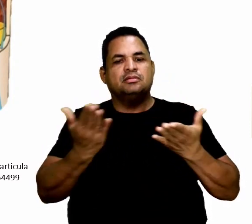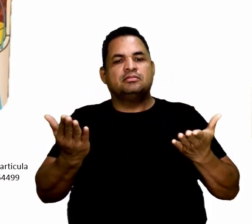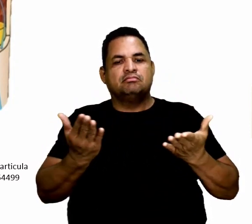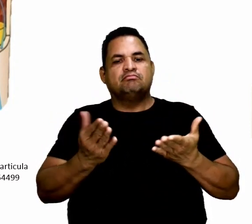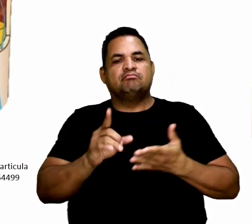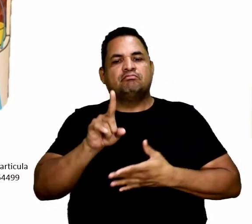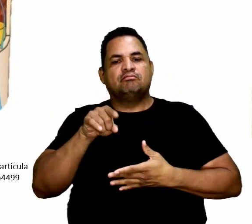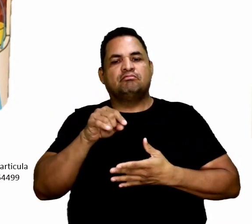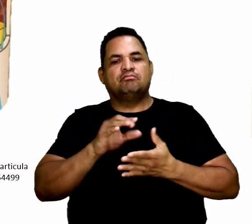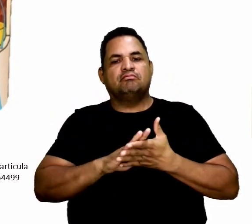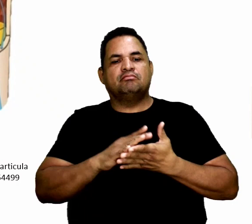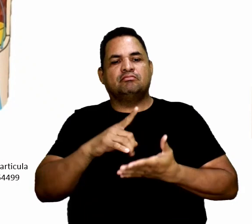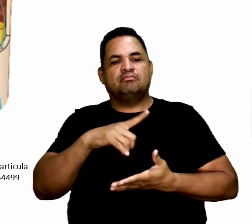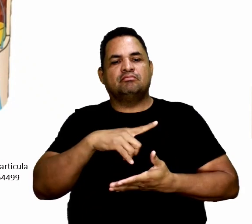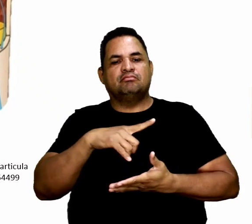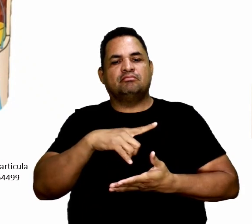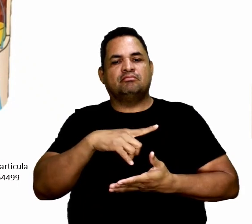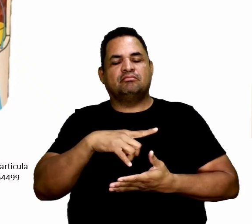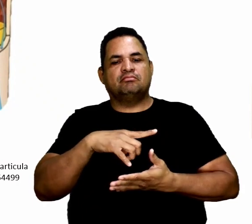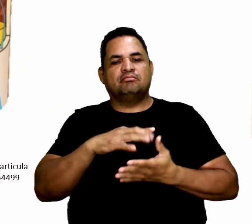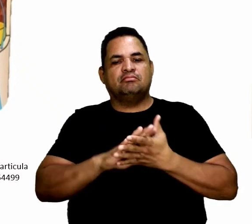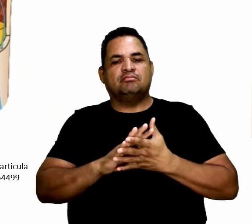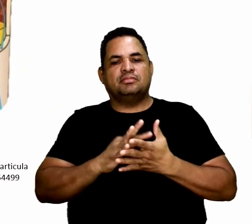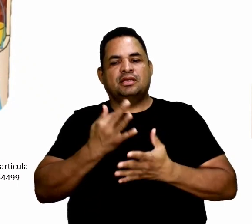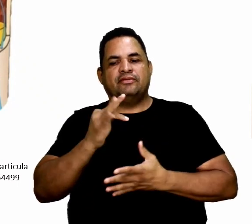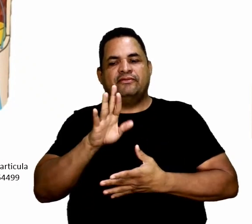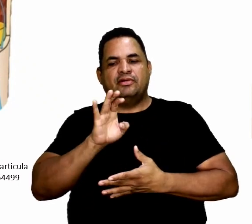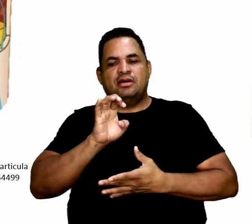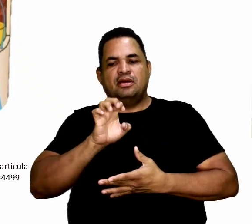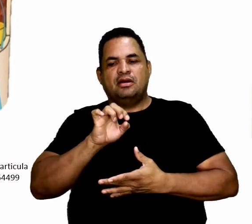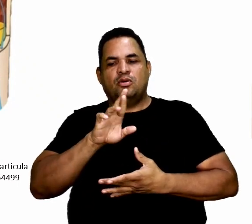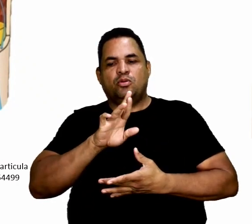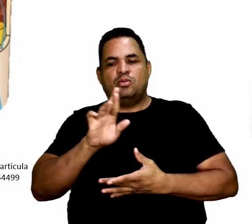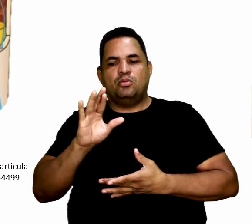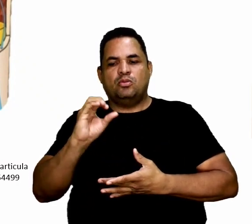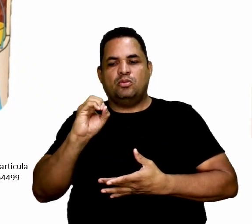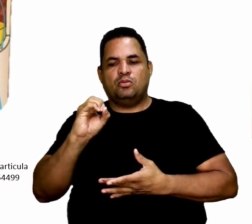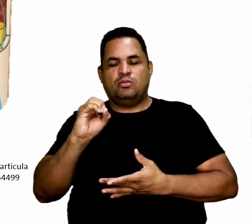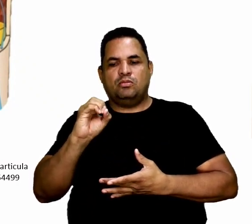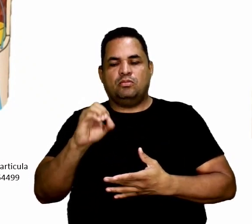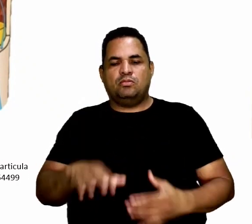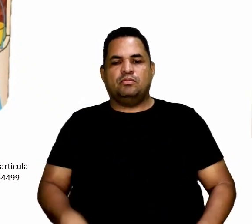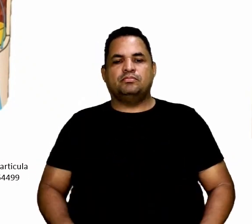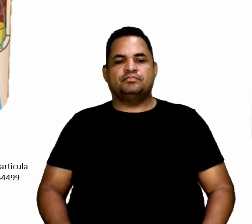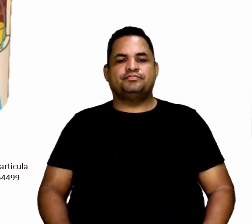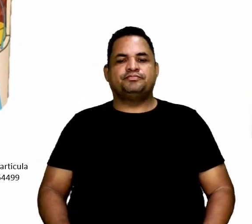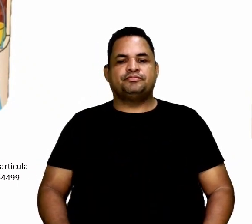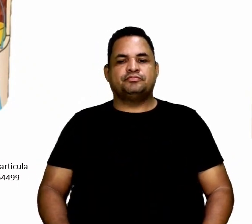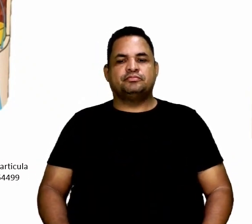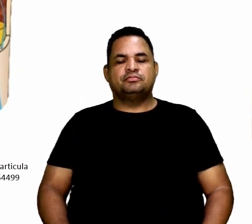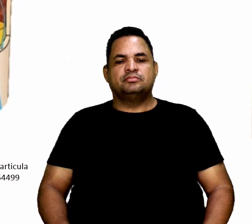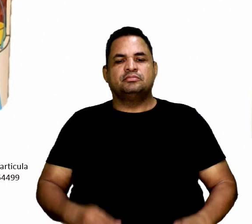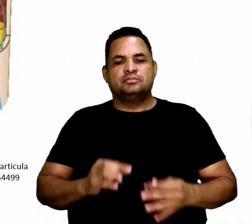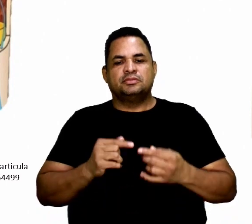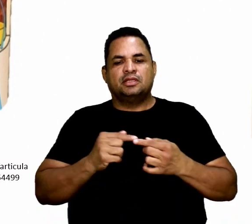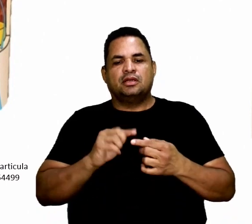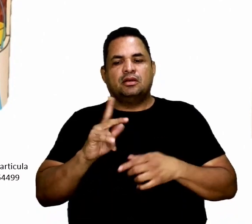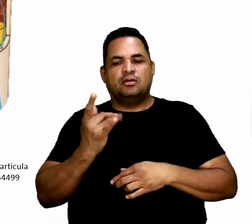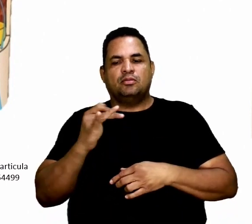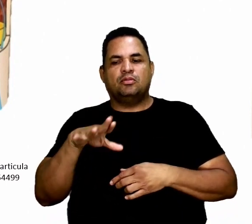é rico em ferro. Né? O ferro é que fica ligado à hemoglobina, que vai dar